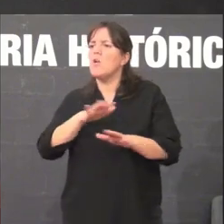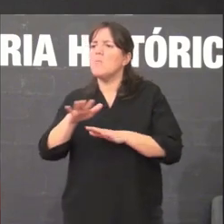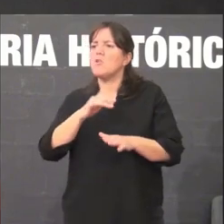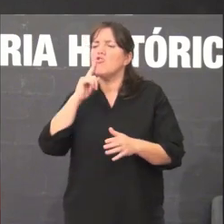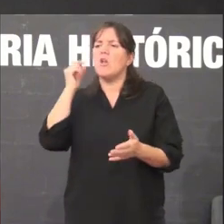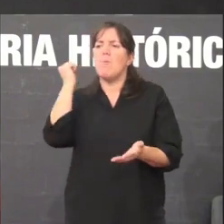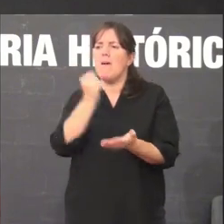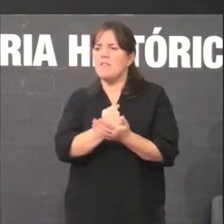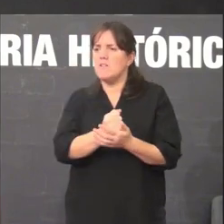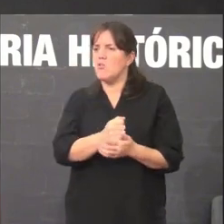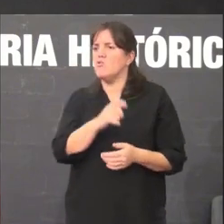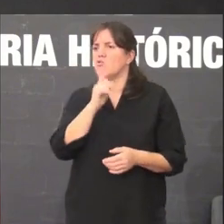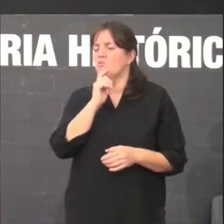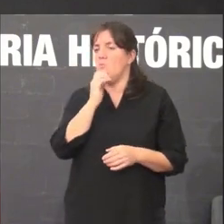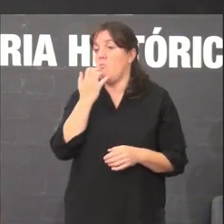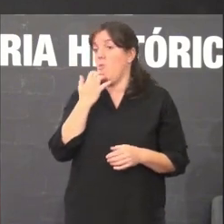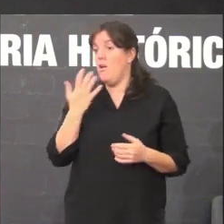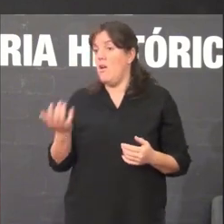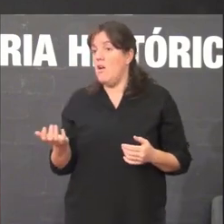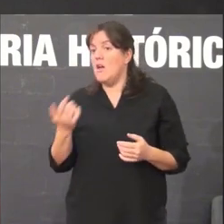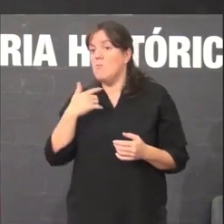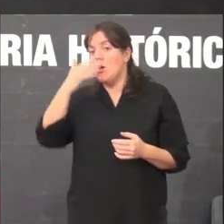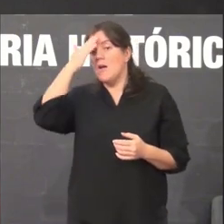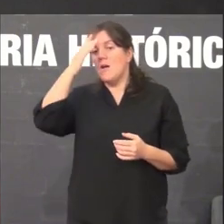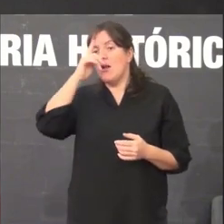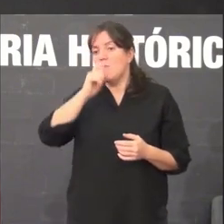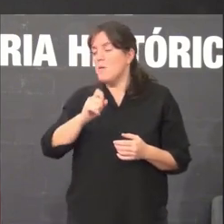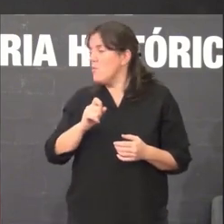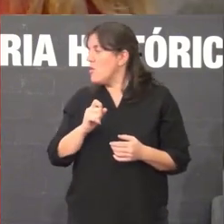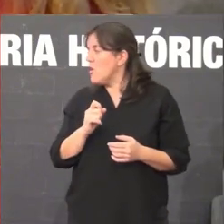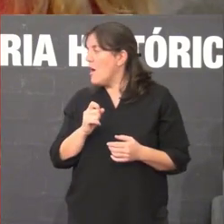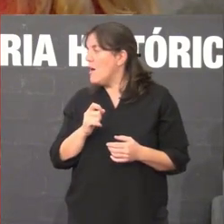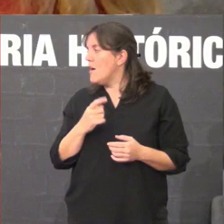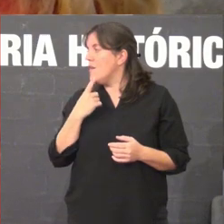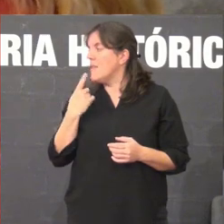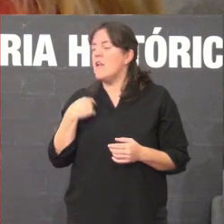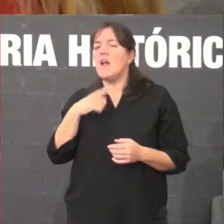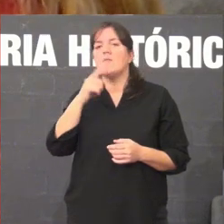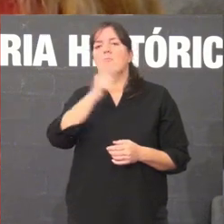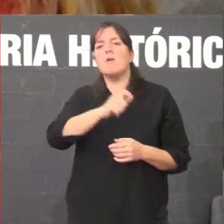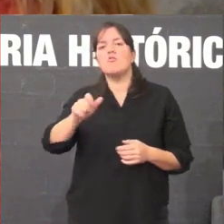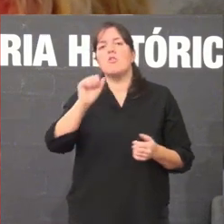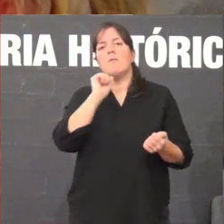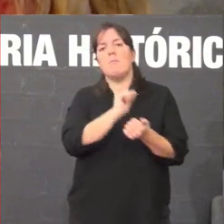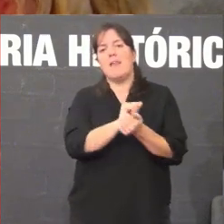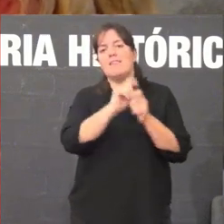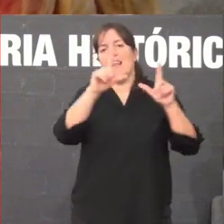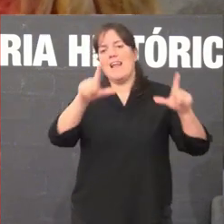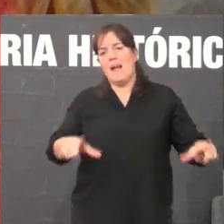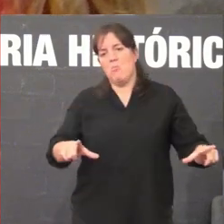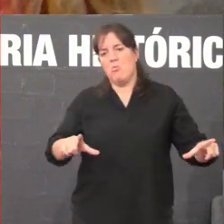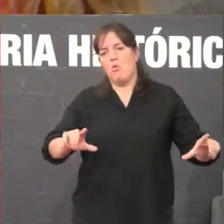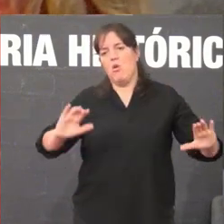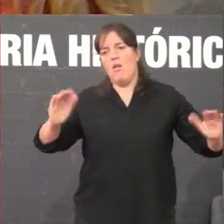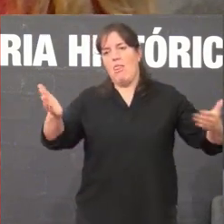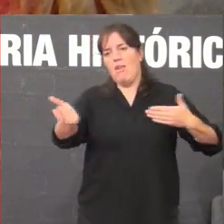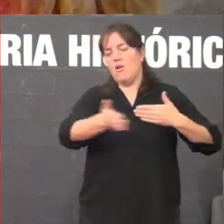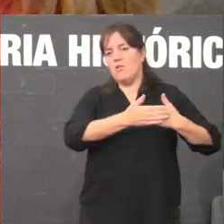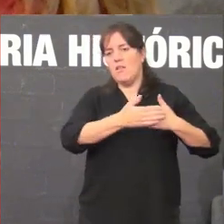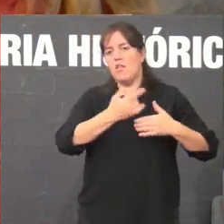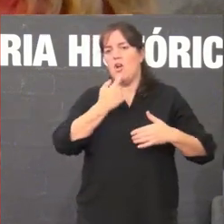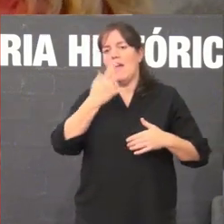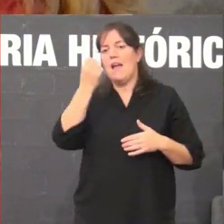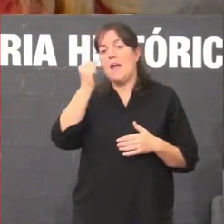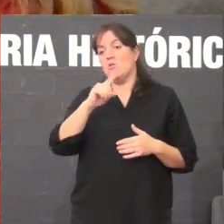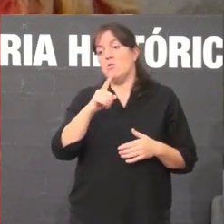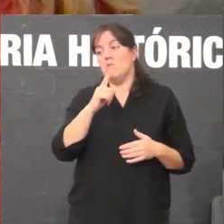traumáticos, como, por exemplo, a memória daqueles que estiveram presos no campo de concentração, no Tarrafal,